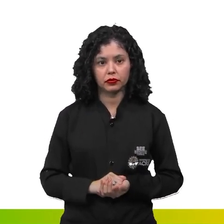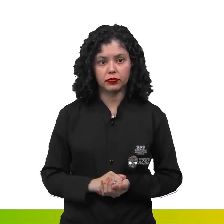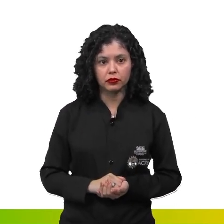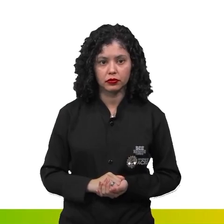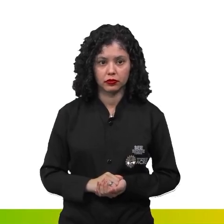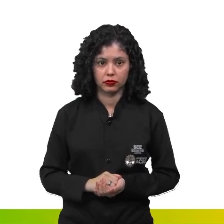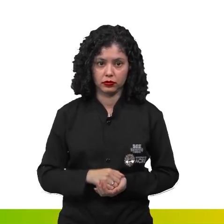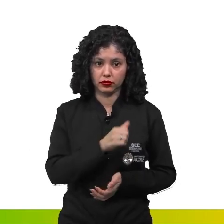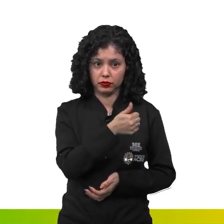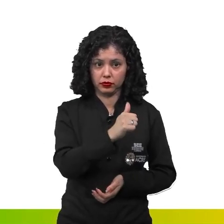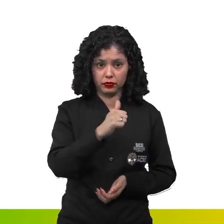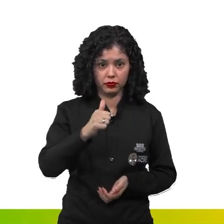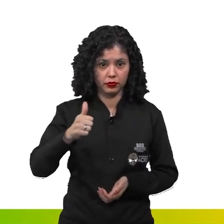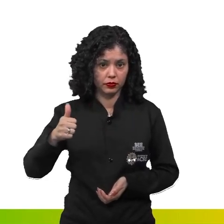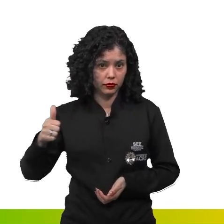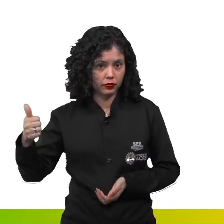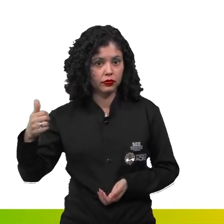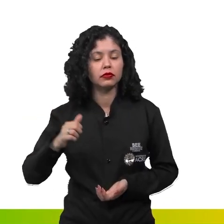número binário?